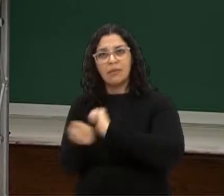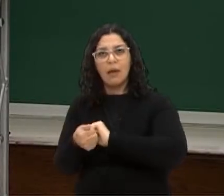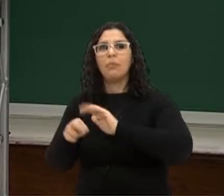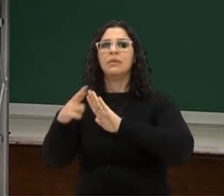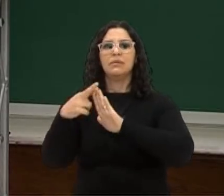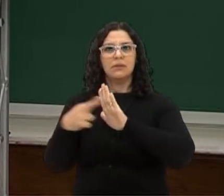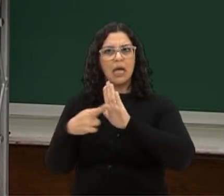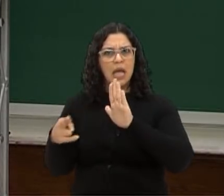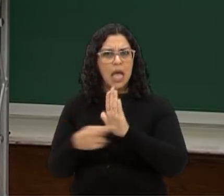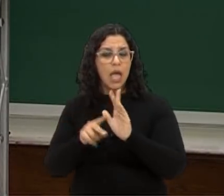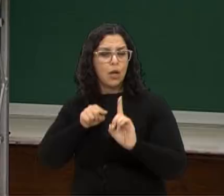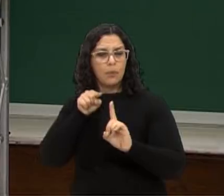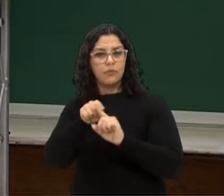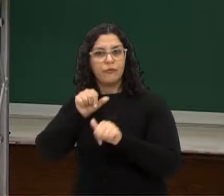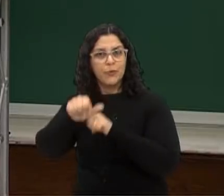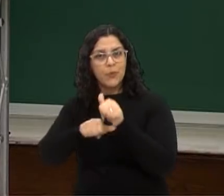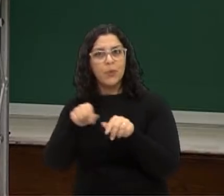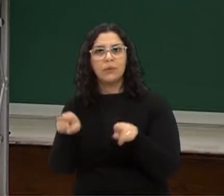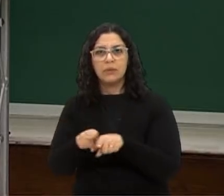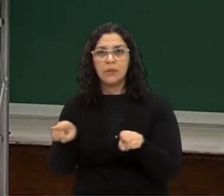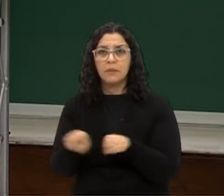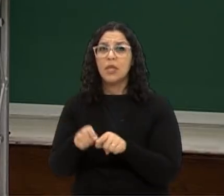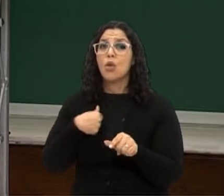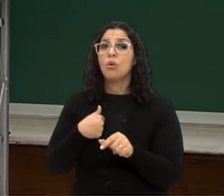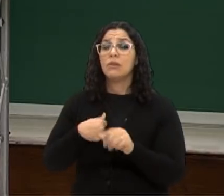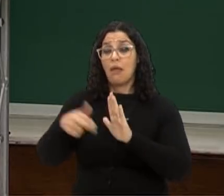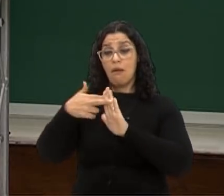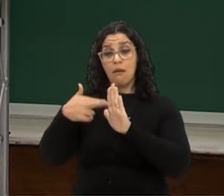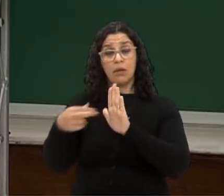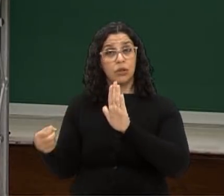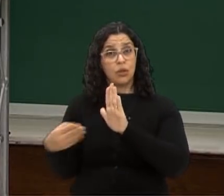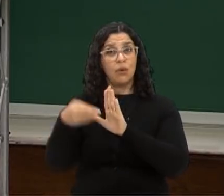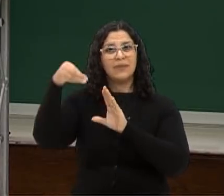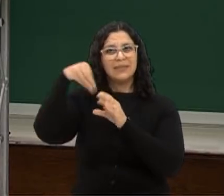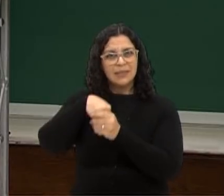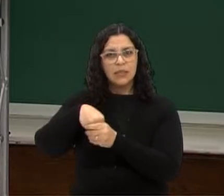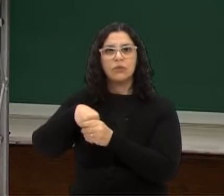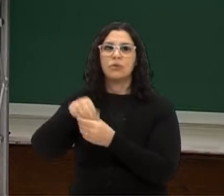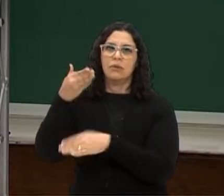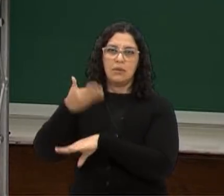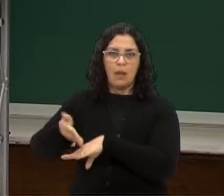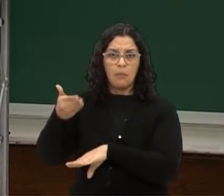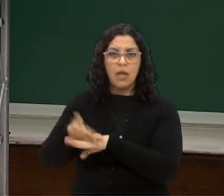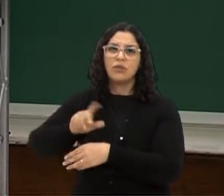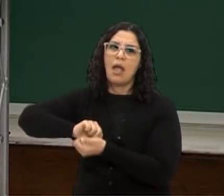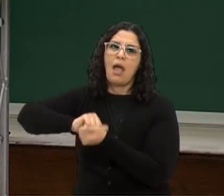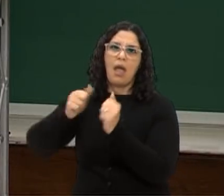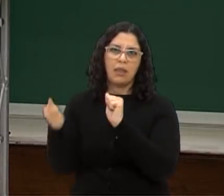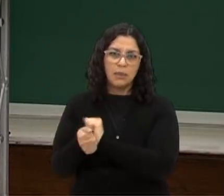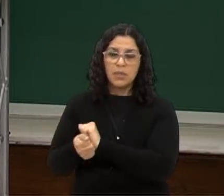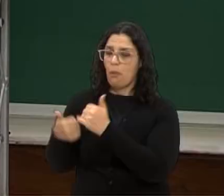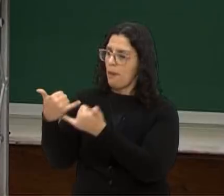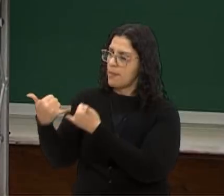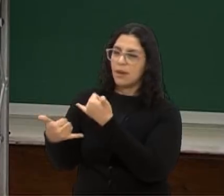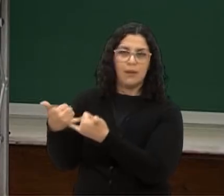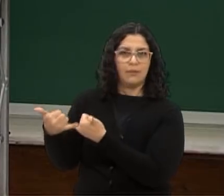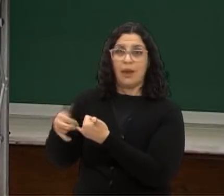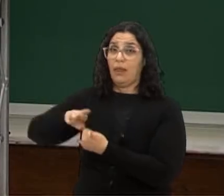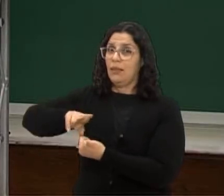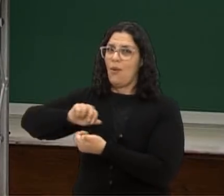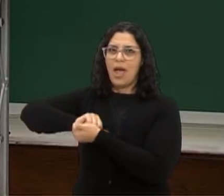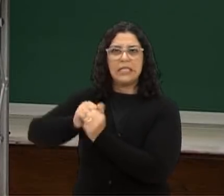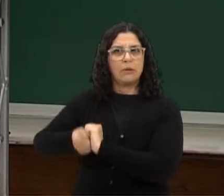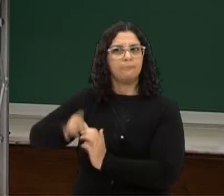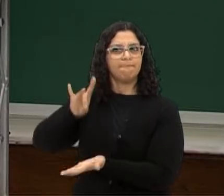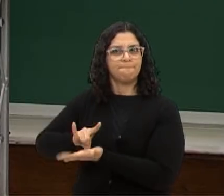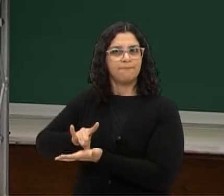mudando o objetivo ou inserindo regras no esporte, você já adaptou para um jogo. Então,